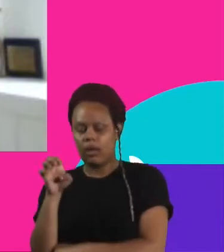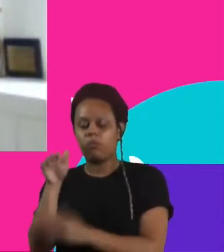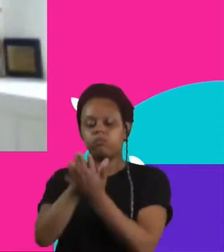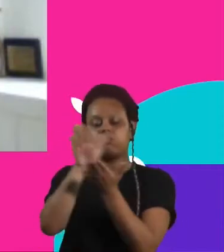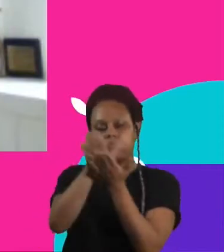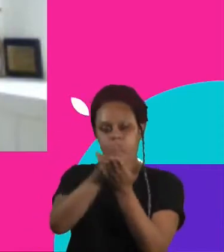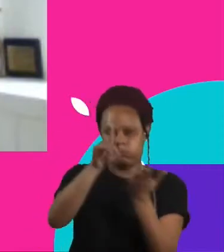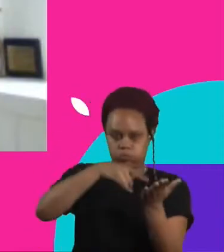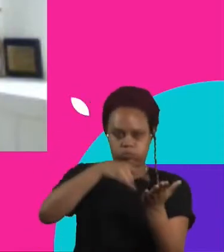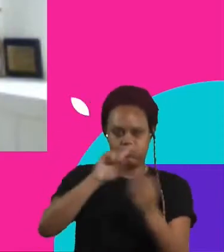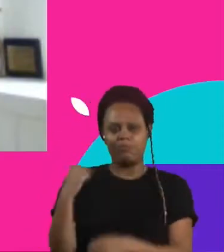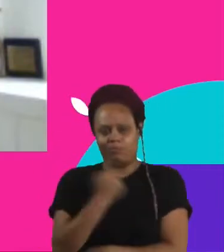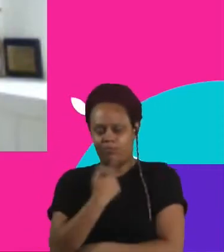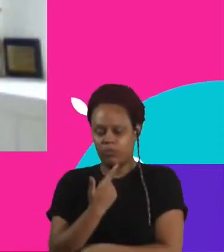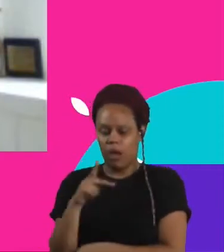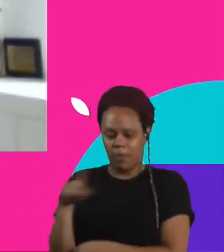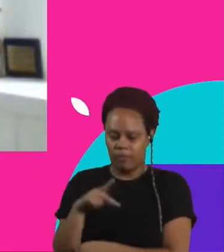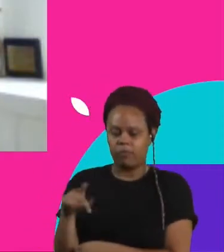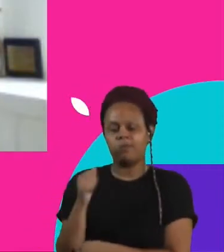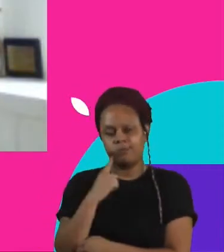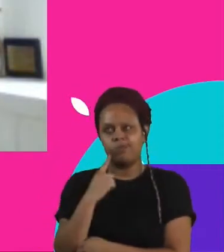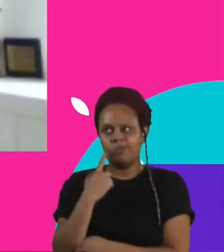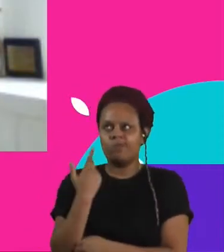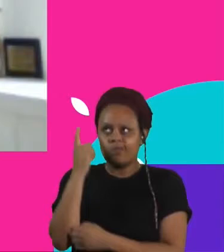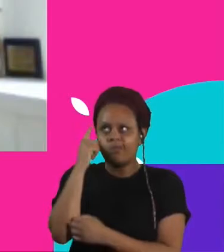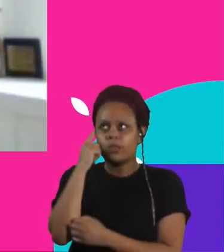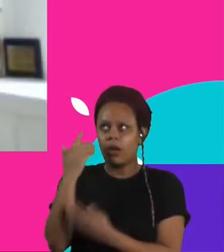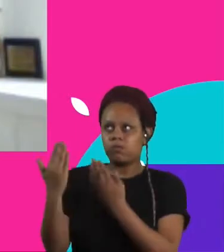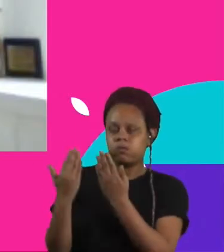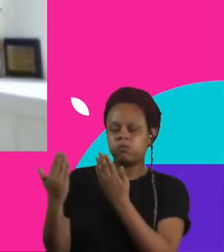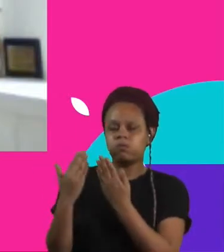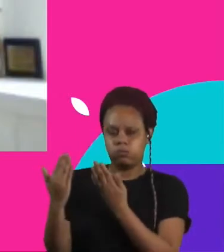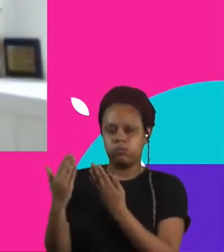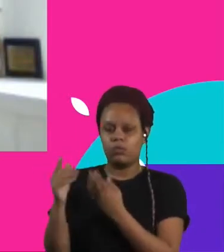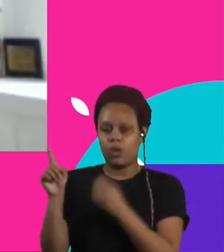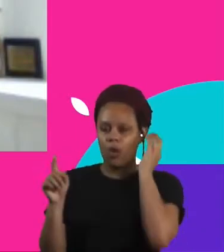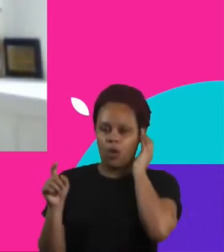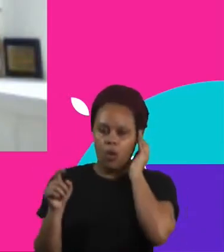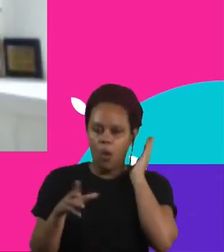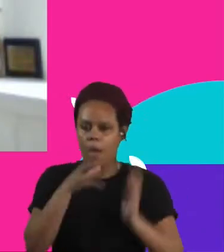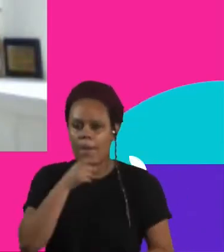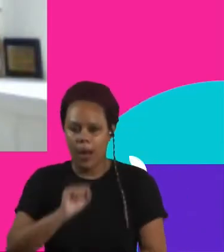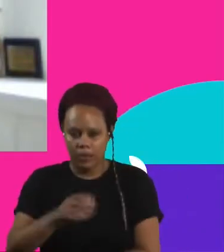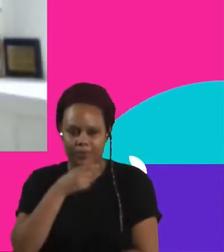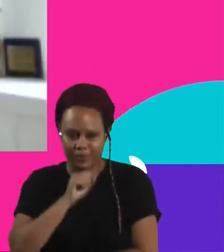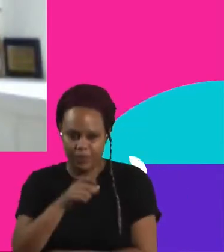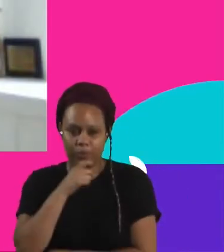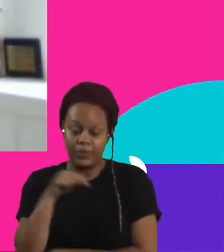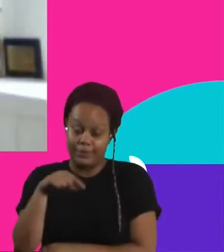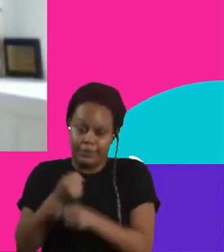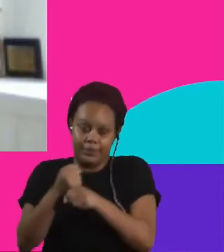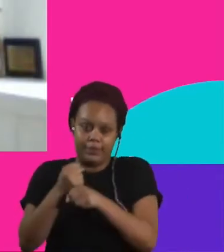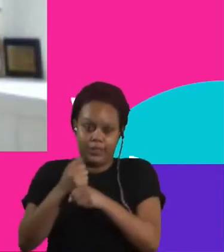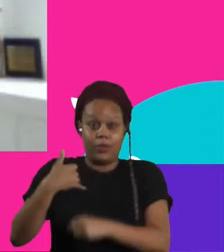Logo, nós, educadores, fizemos um paralelo com o que o Paulo Freire dizia, né? Paulo Freire, esse ano, faria 100 anos,